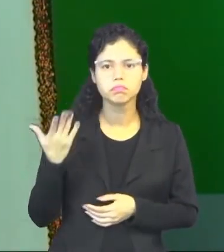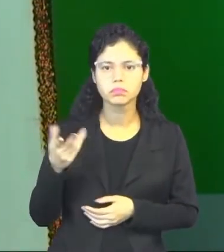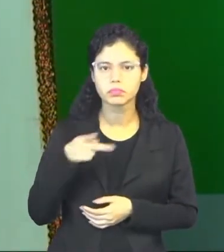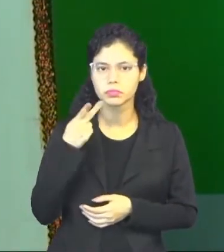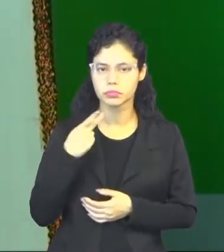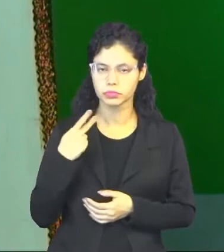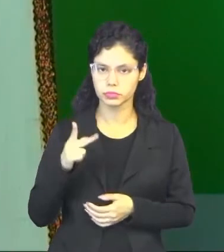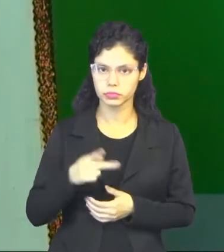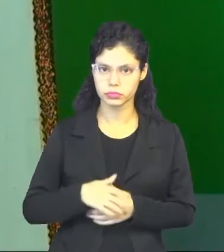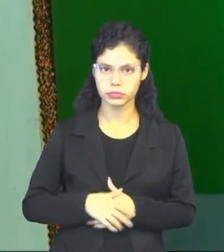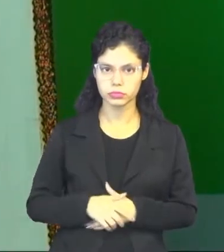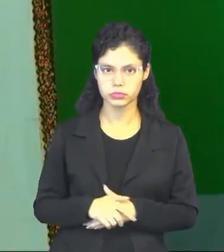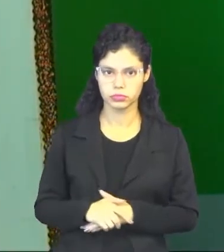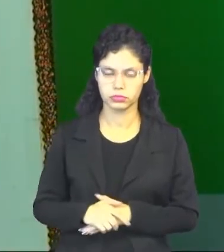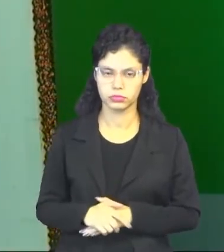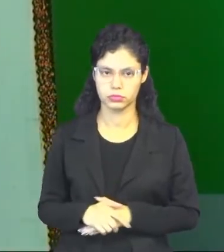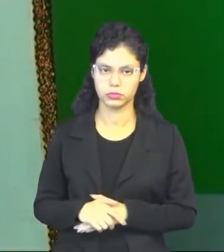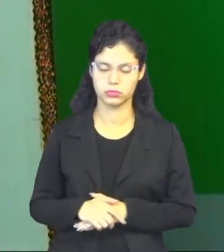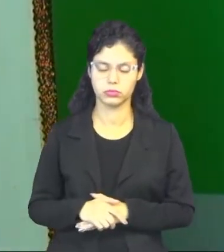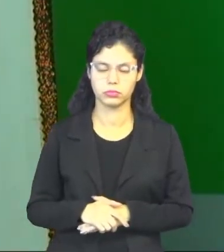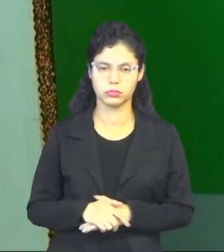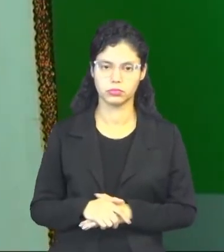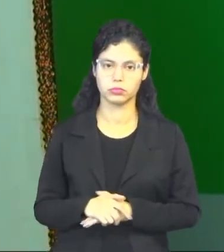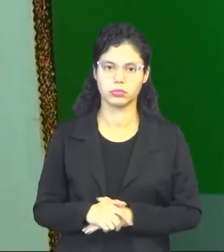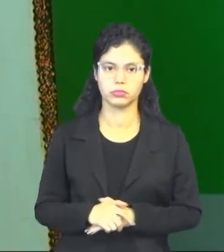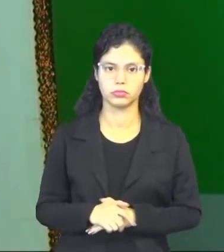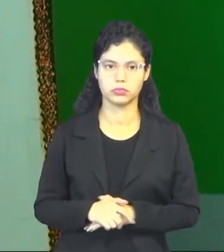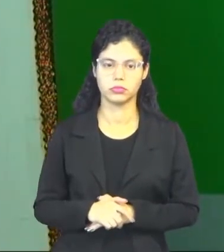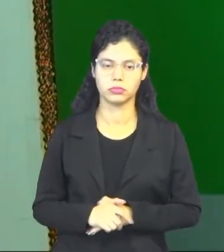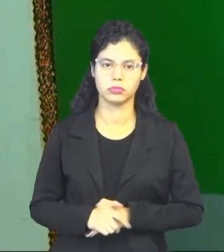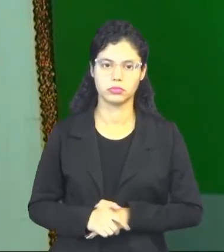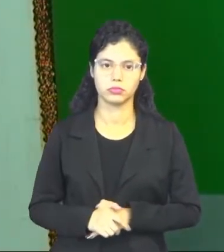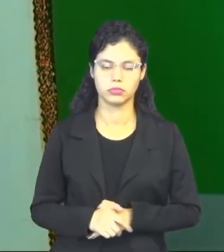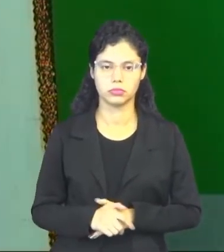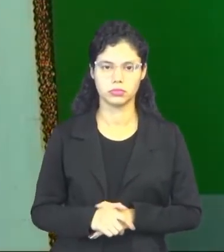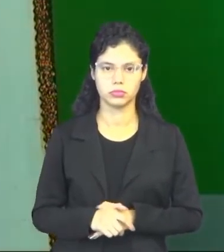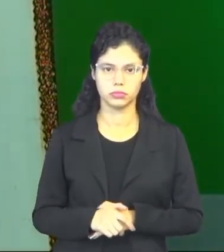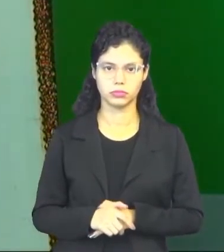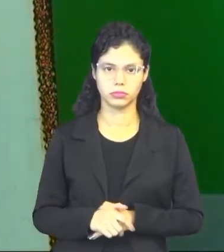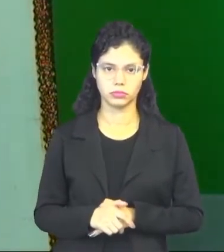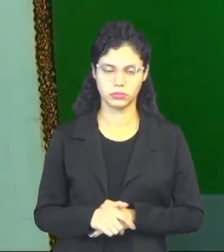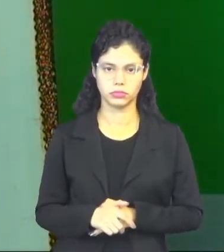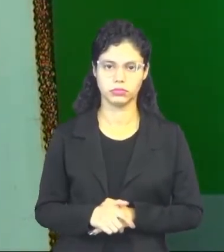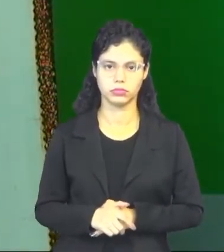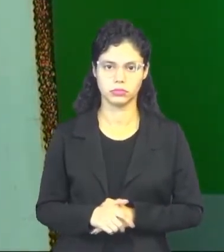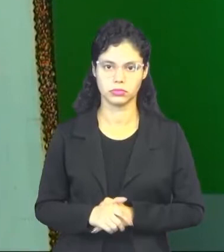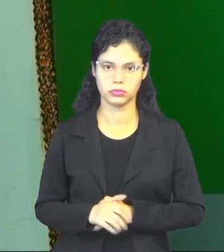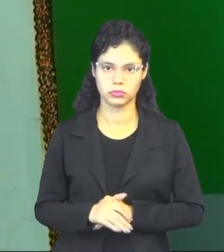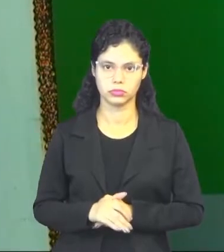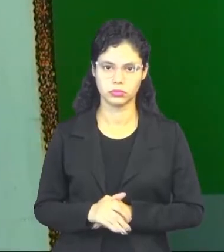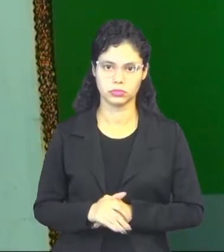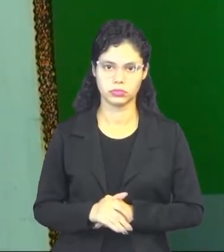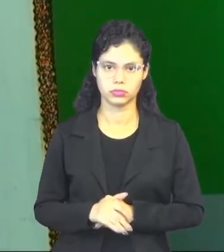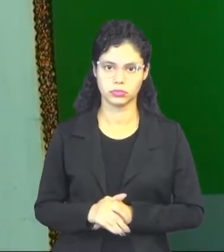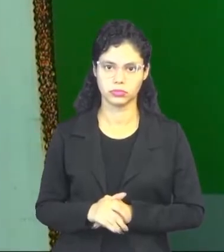Joãozinho, do filho dele? Já pensaram um pouquinho que imagem ele faz dele aí?